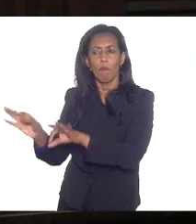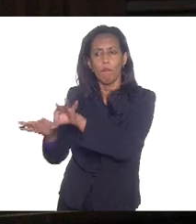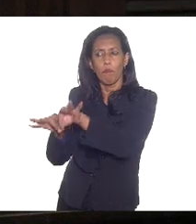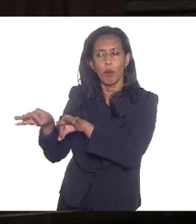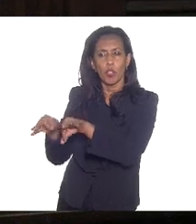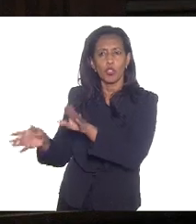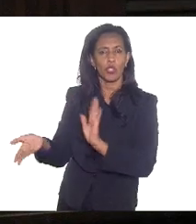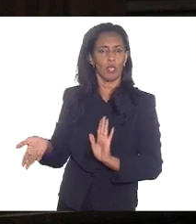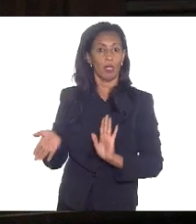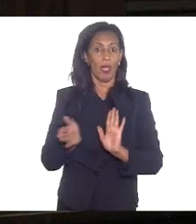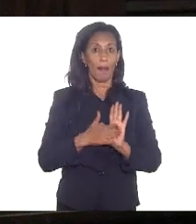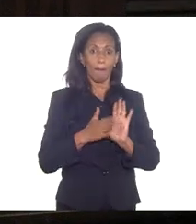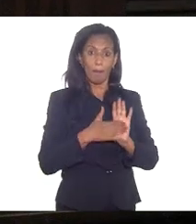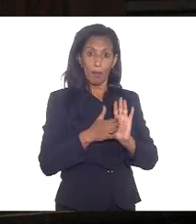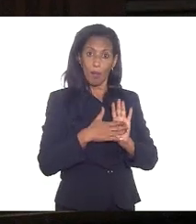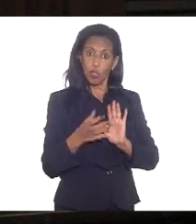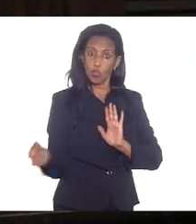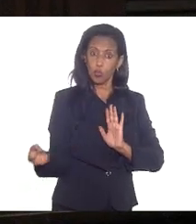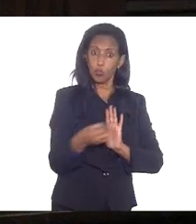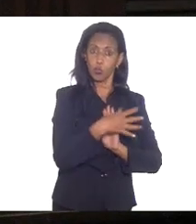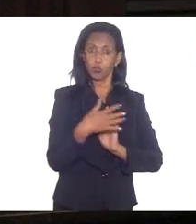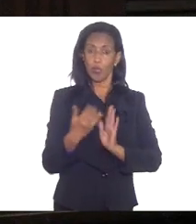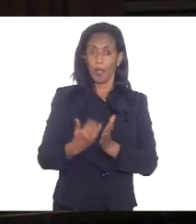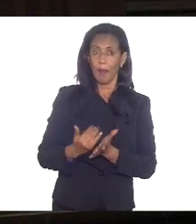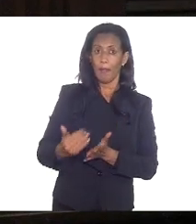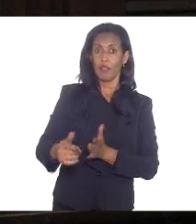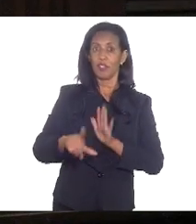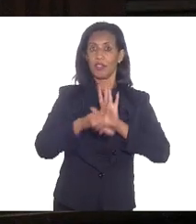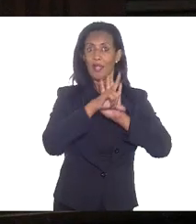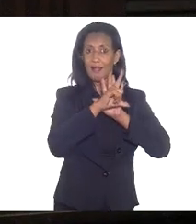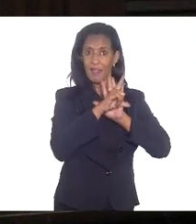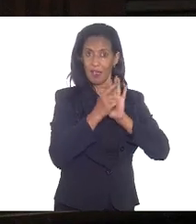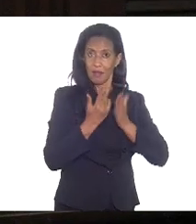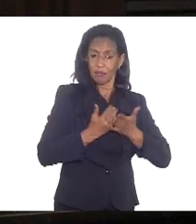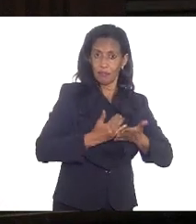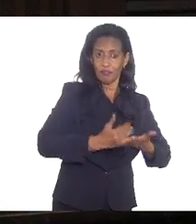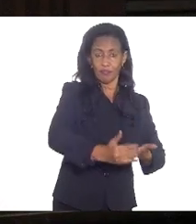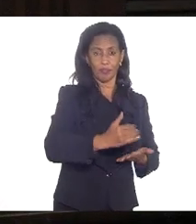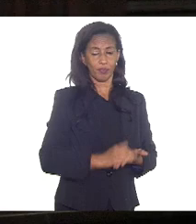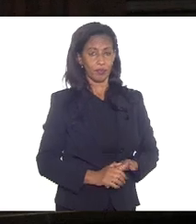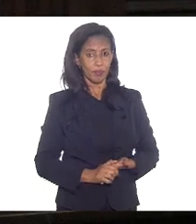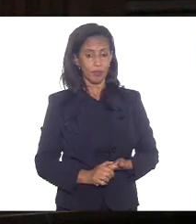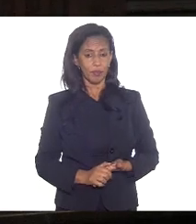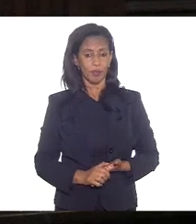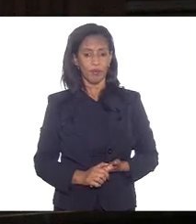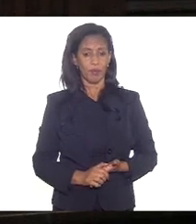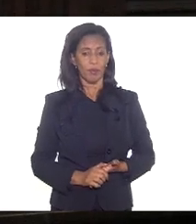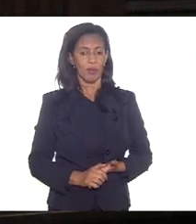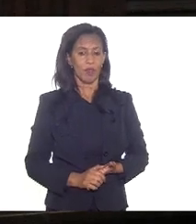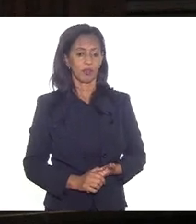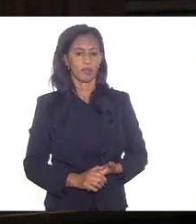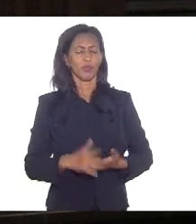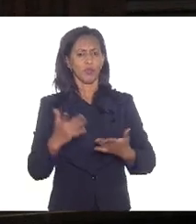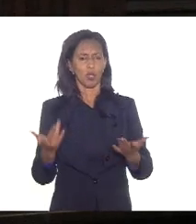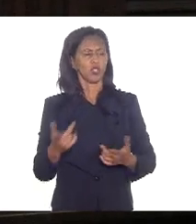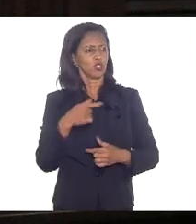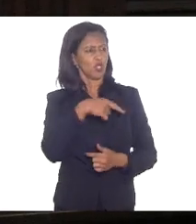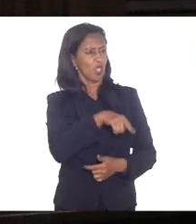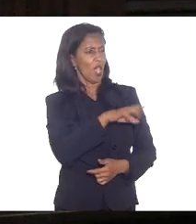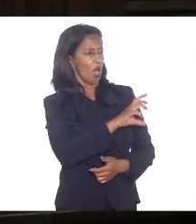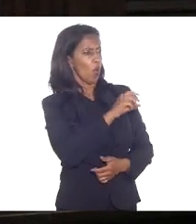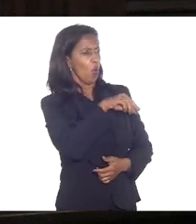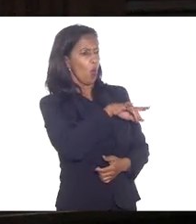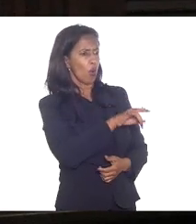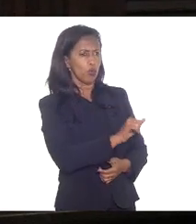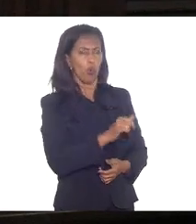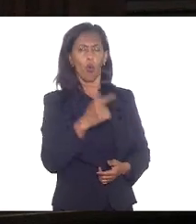Esse é o propósito do projeto. Então, a partir daquela lei, deputada enfermeira Rejane, e a Rejane é coautor, o André é coautor, o Flávio,